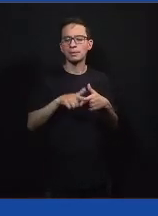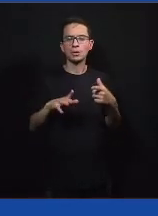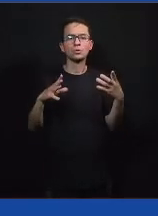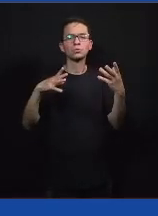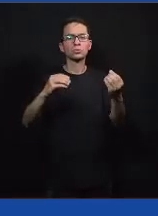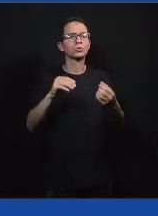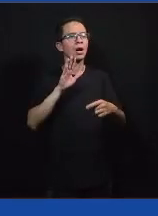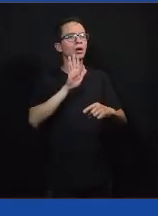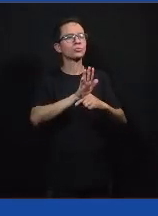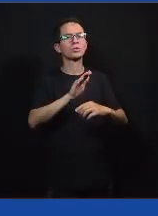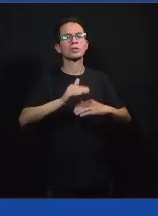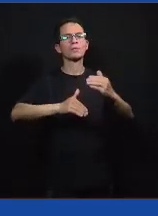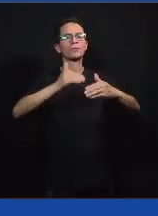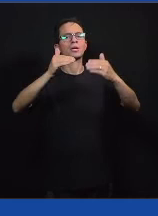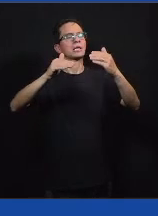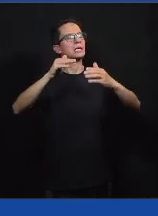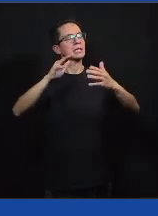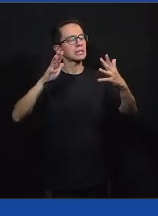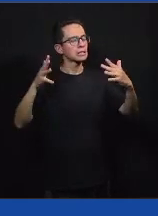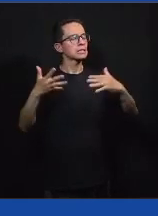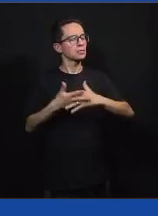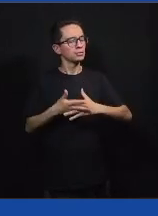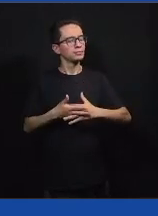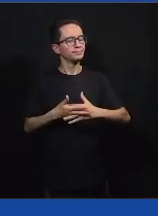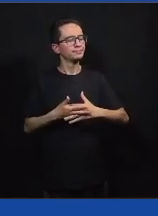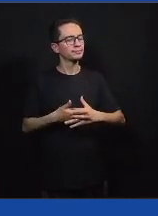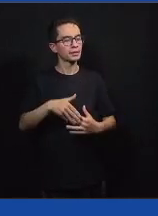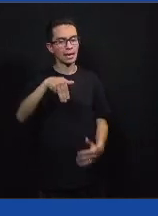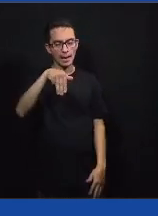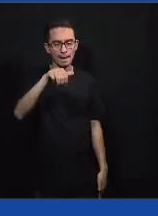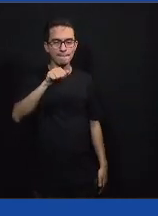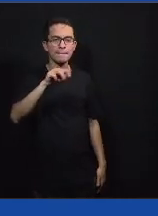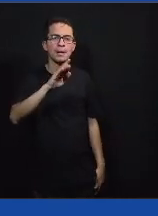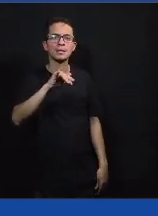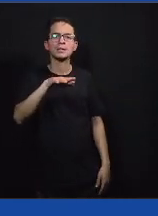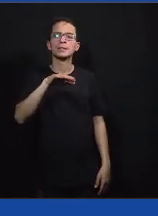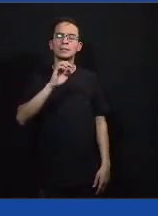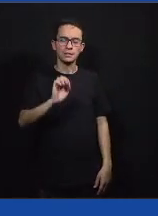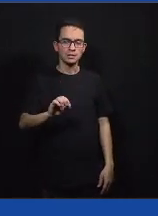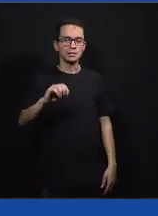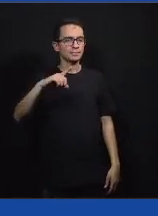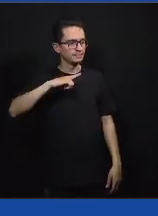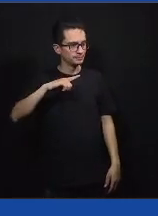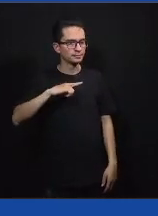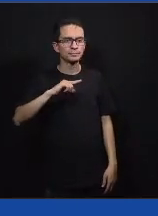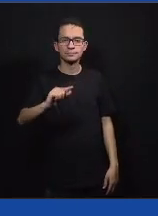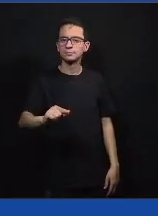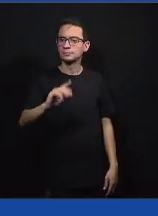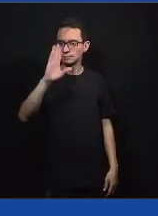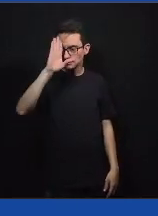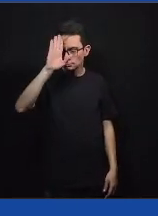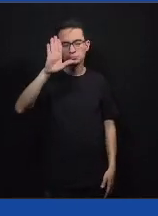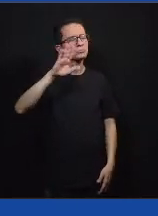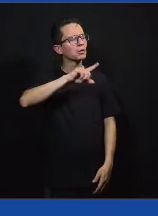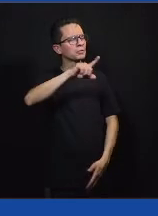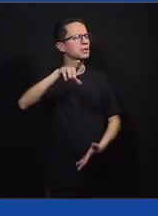o cidadão E aí a Margarete ainda fala que jovens protagonistas